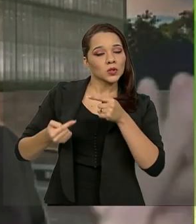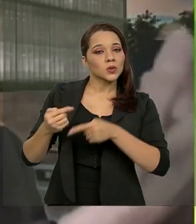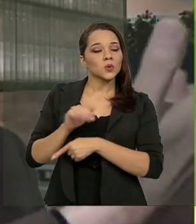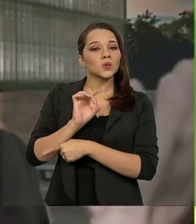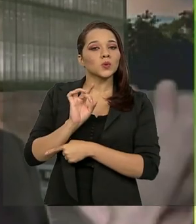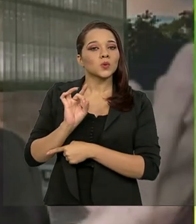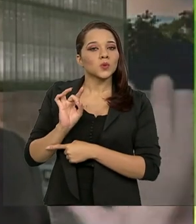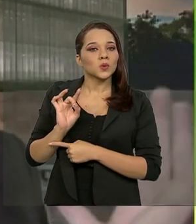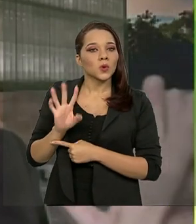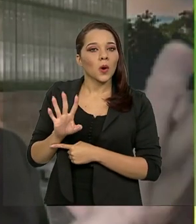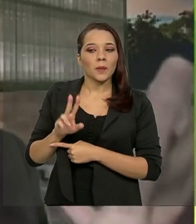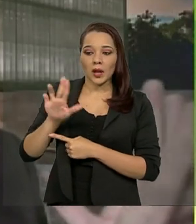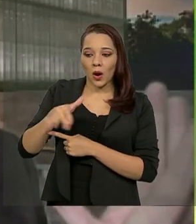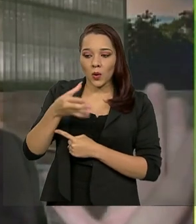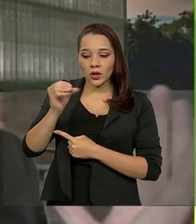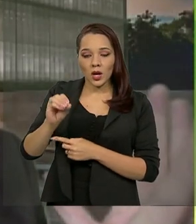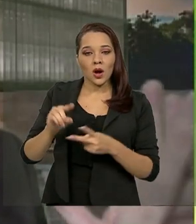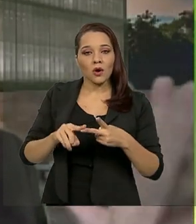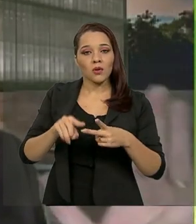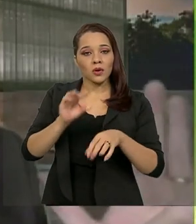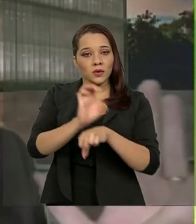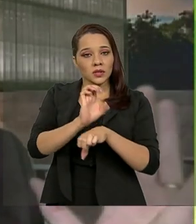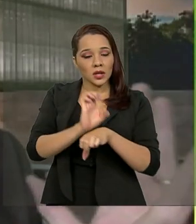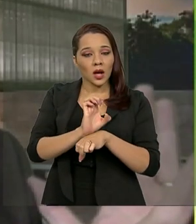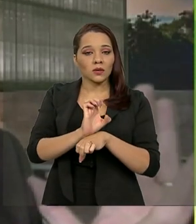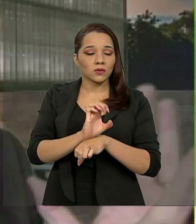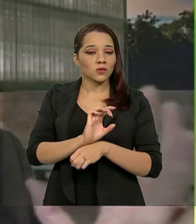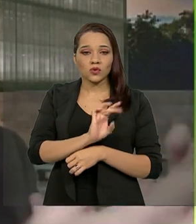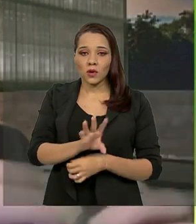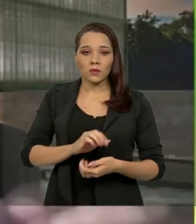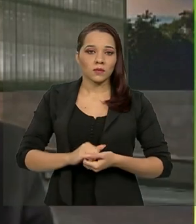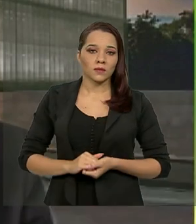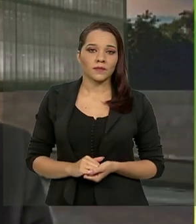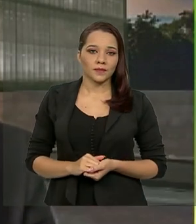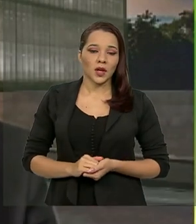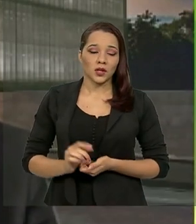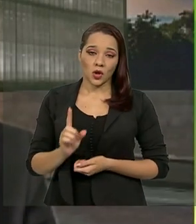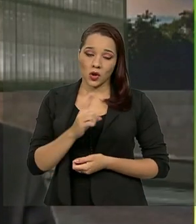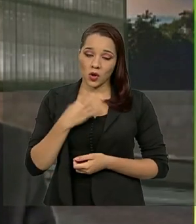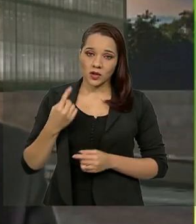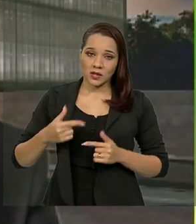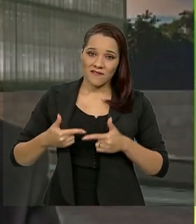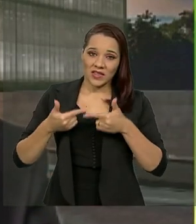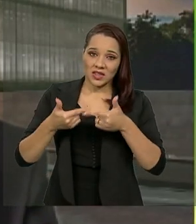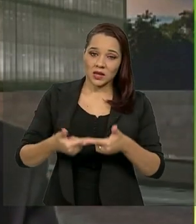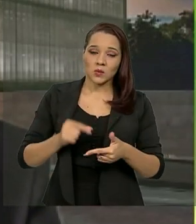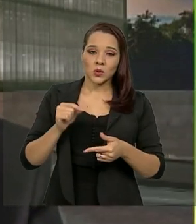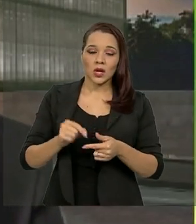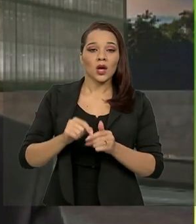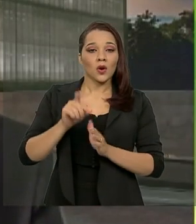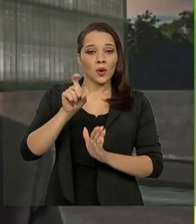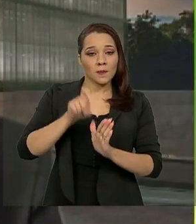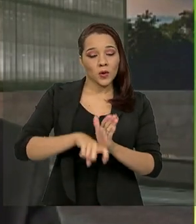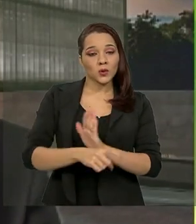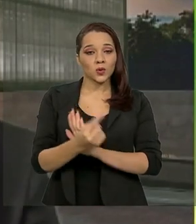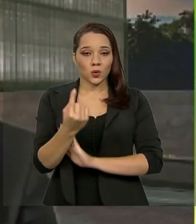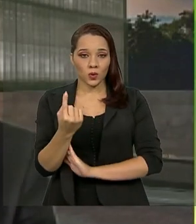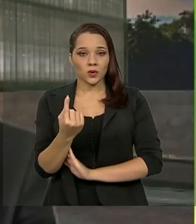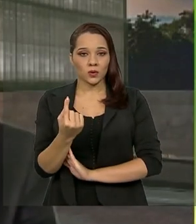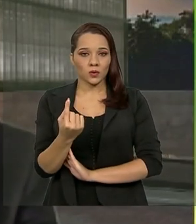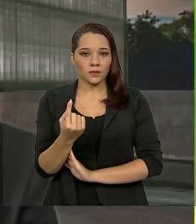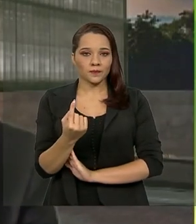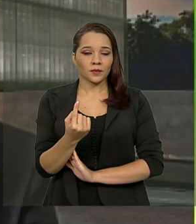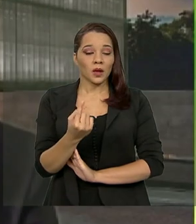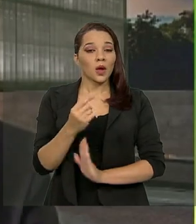apenas pela União, pelos Estados e pelos Estados. Nós defendemos um imposto único com